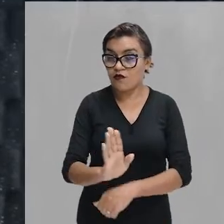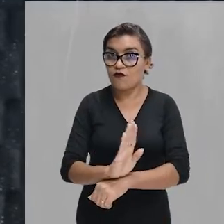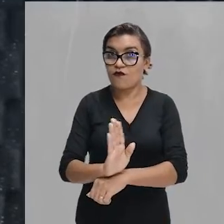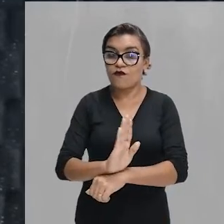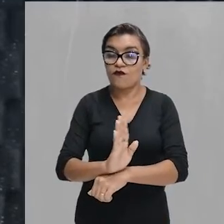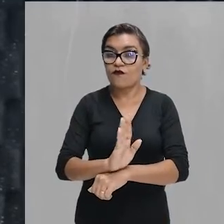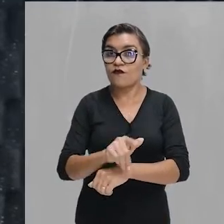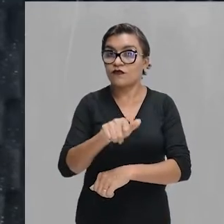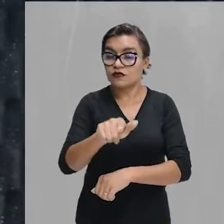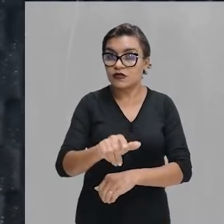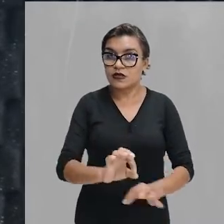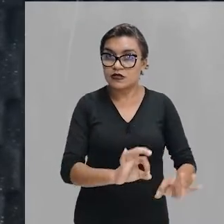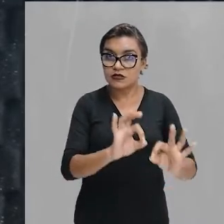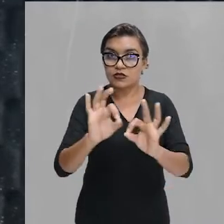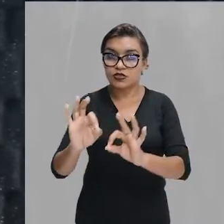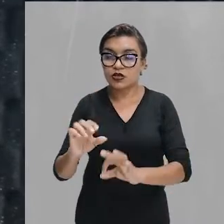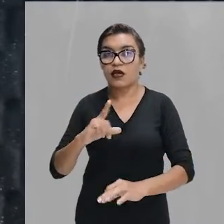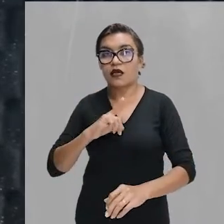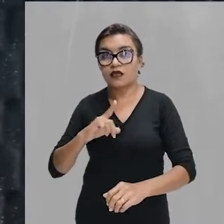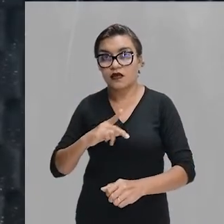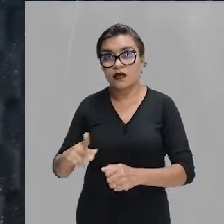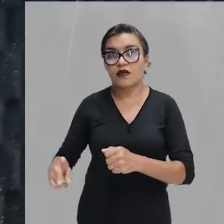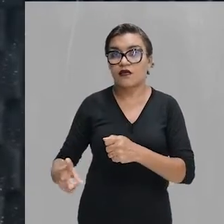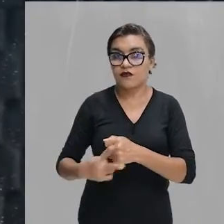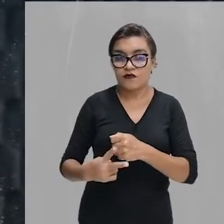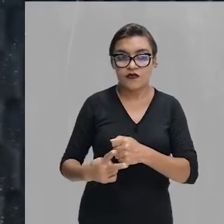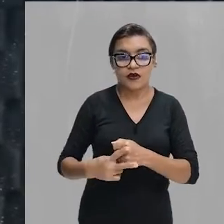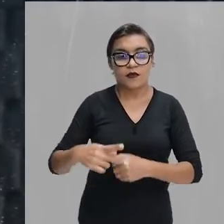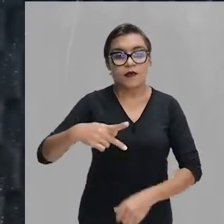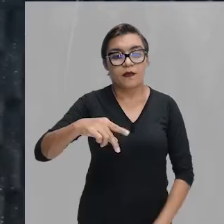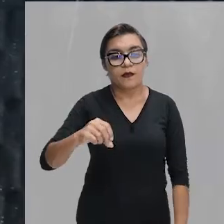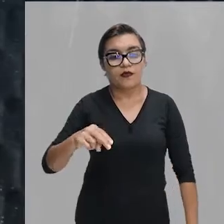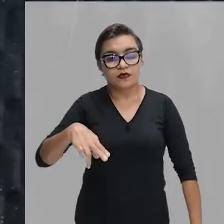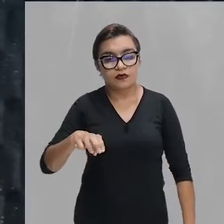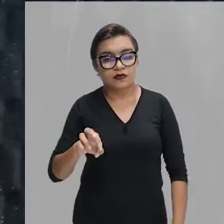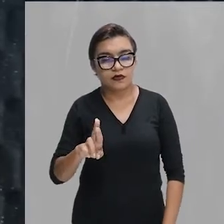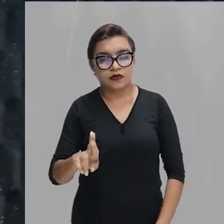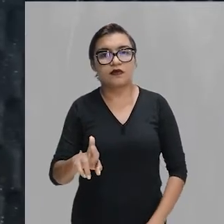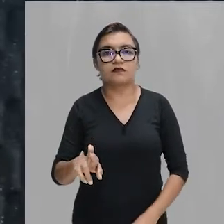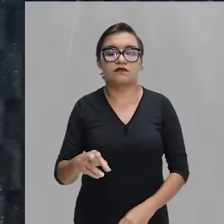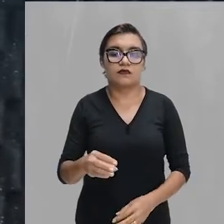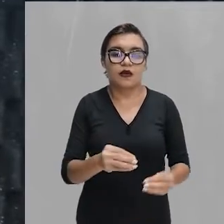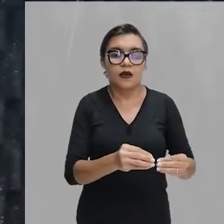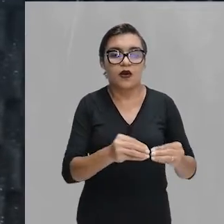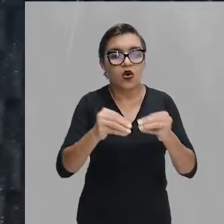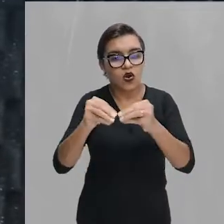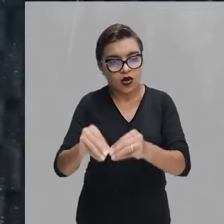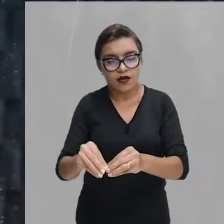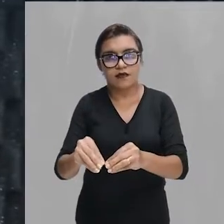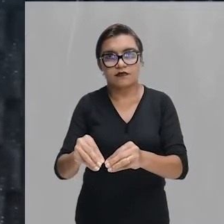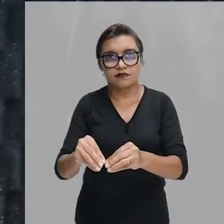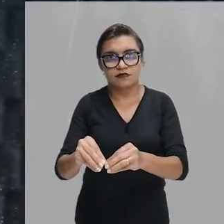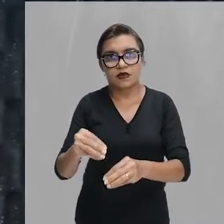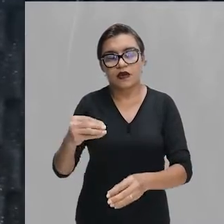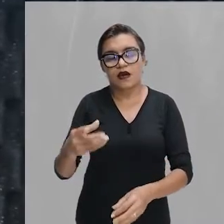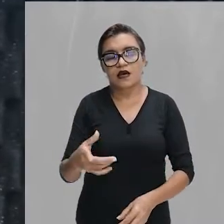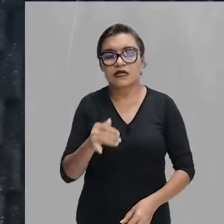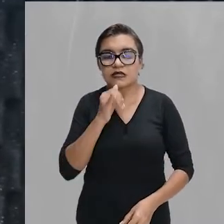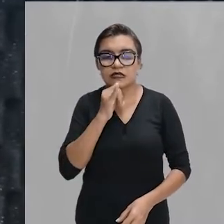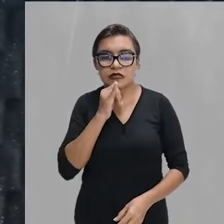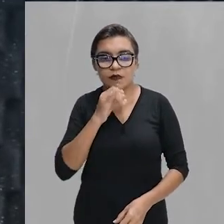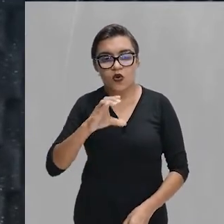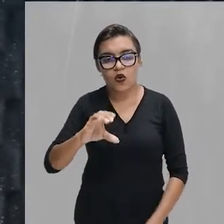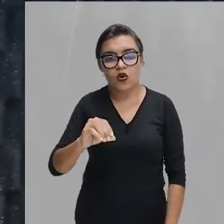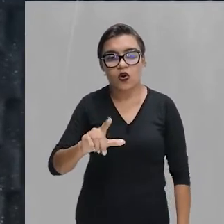nome, esse verbo nas séries. Se fala muito de poner, né? Colocar, pôr em algum lugar.